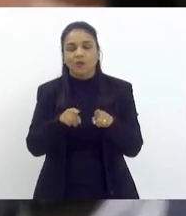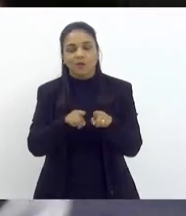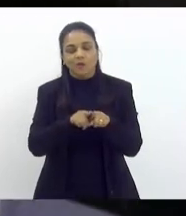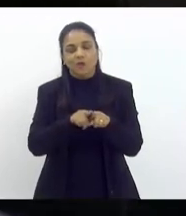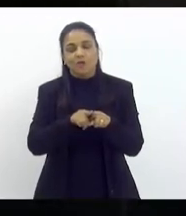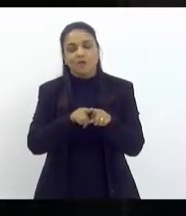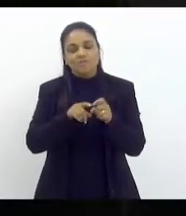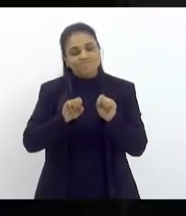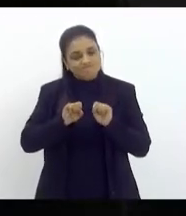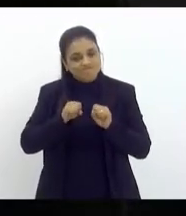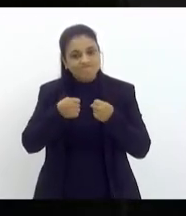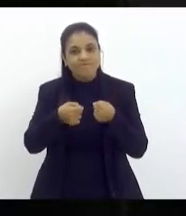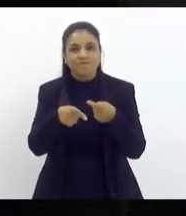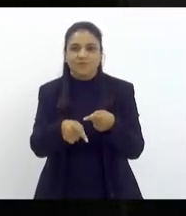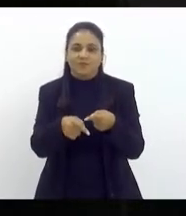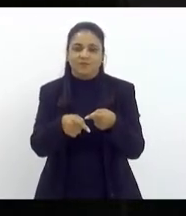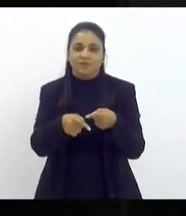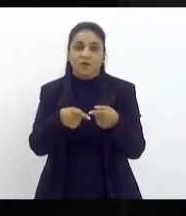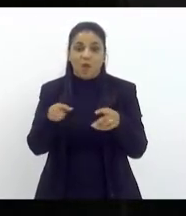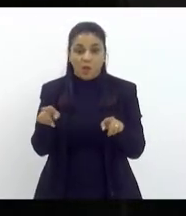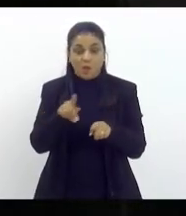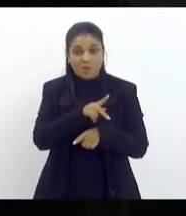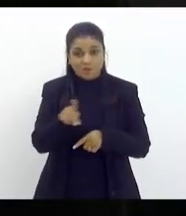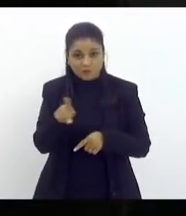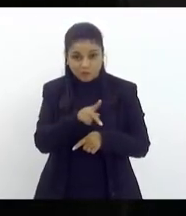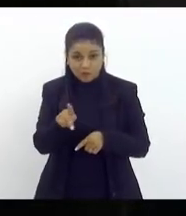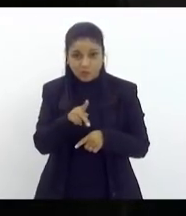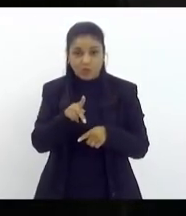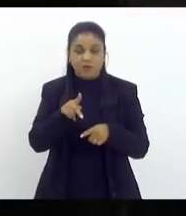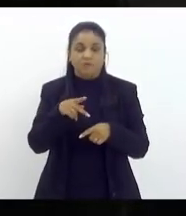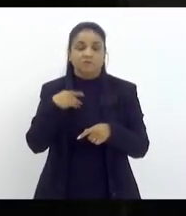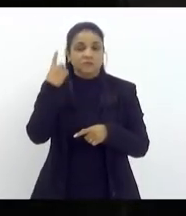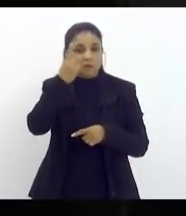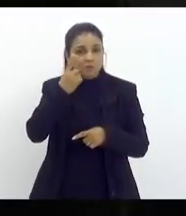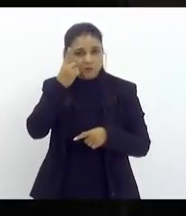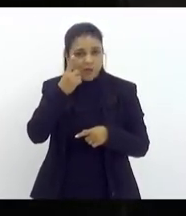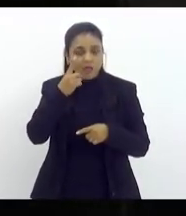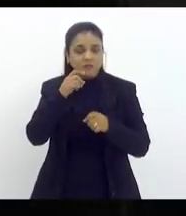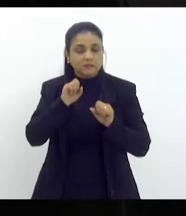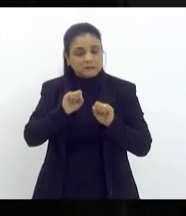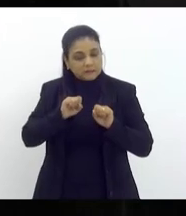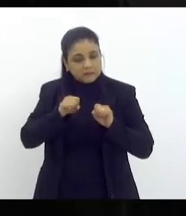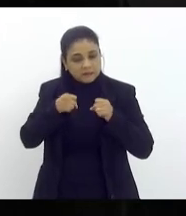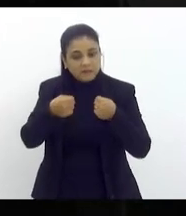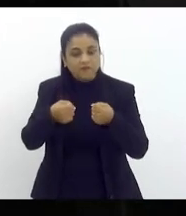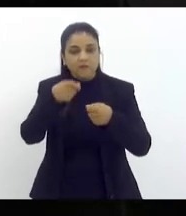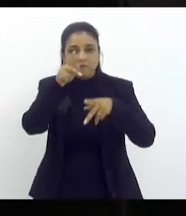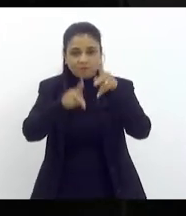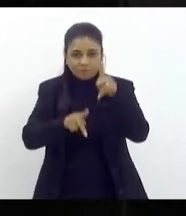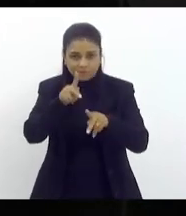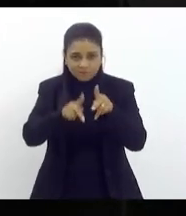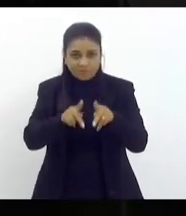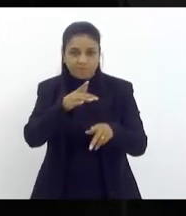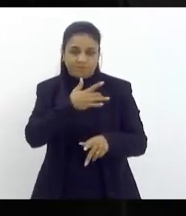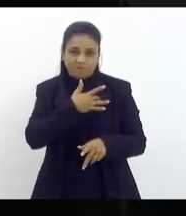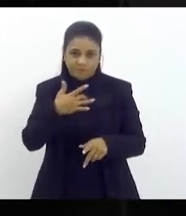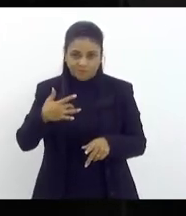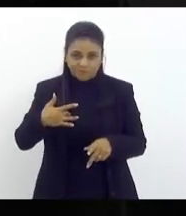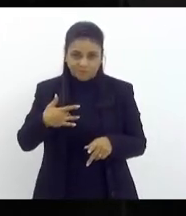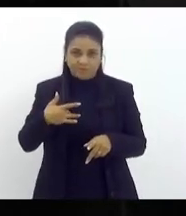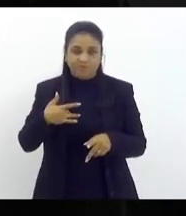deputada eu me sinto no dever de zelar pela segurança bem estar de todos os cidadãos Fluminenses e visitantes que frequentam